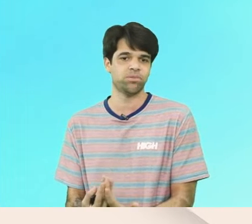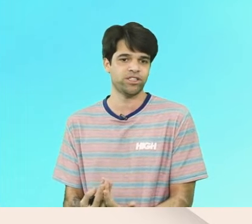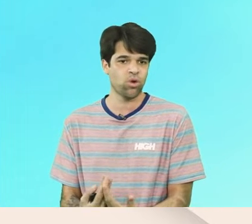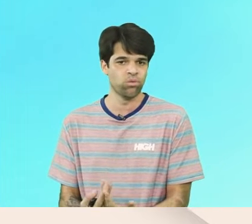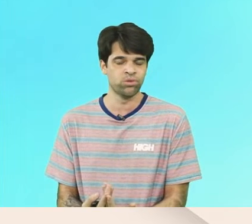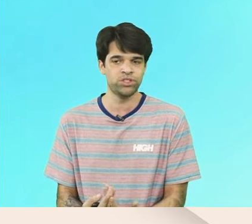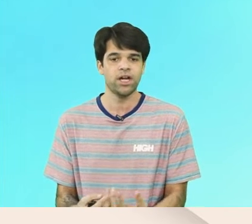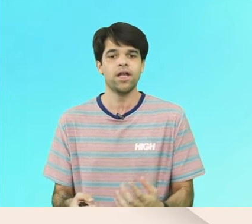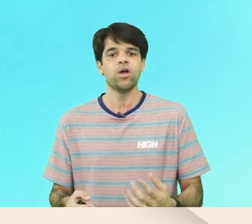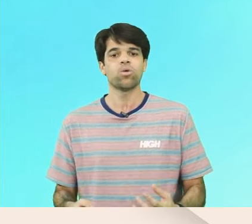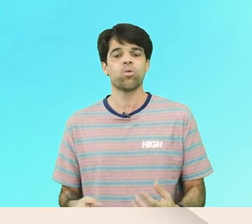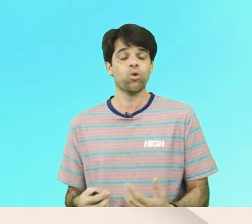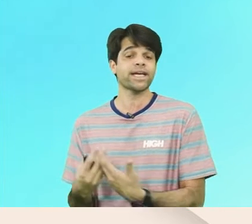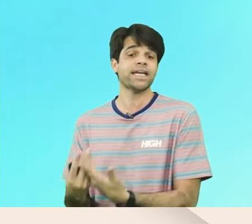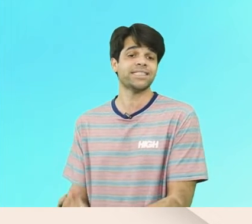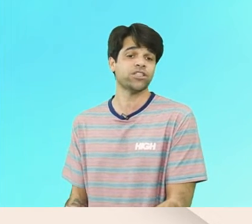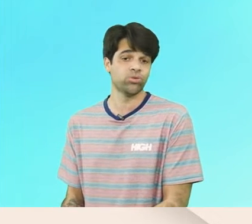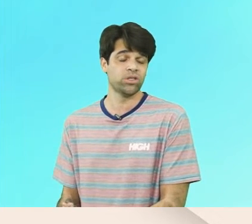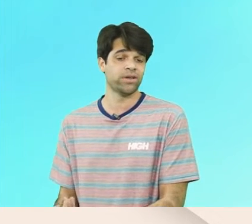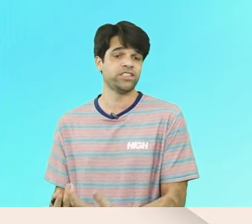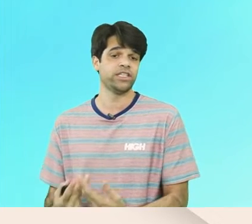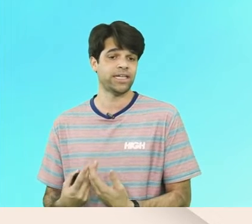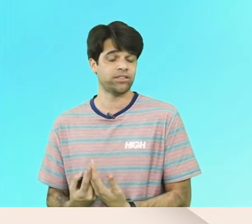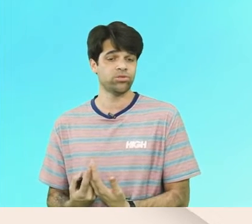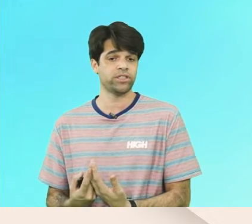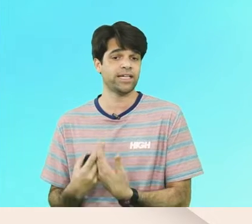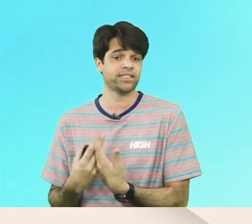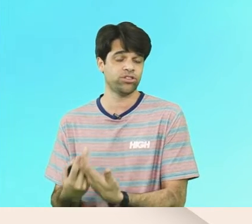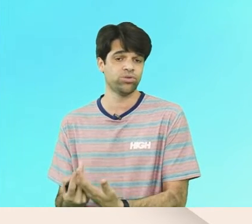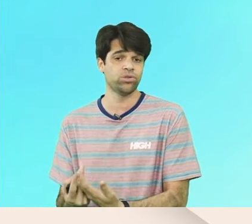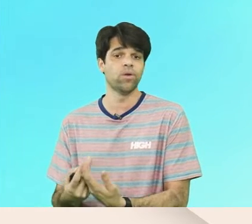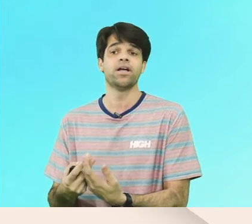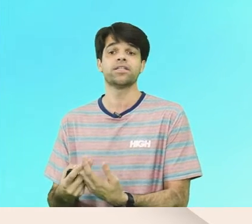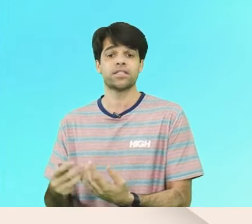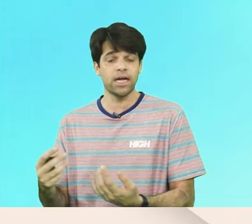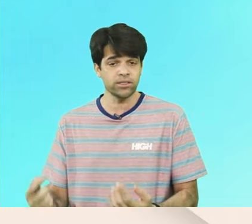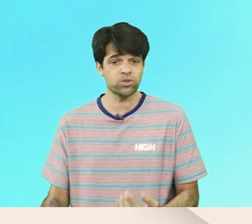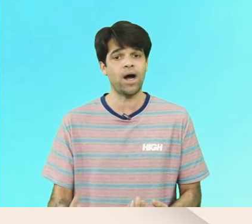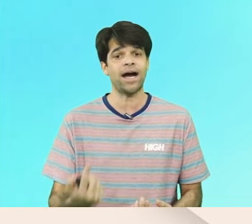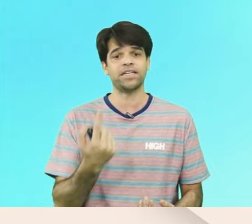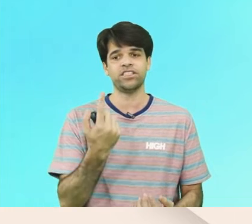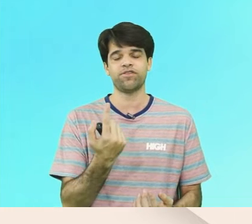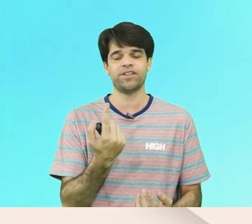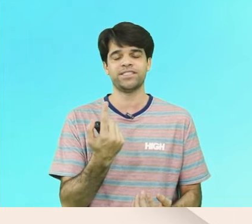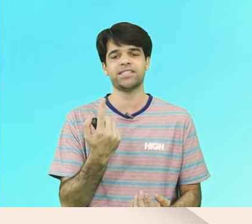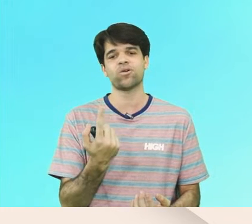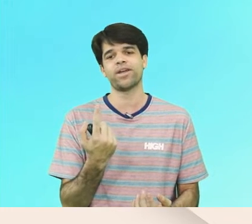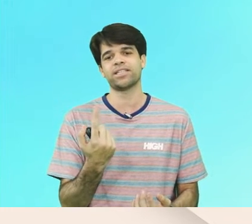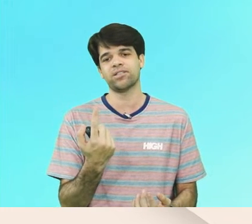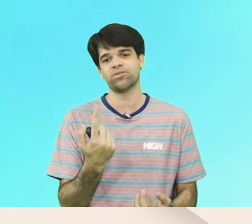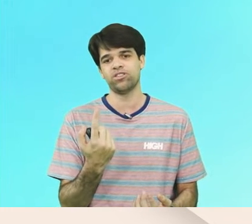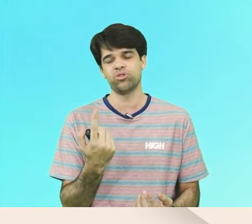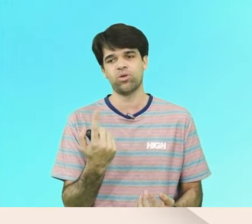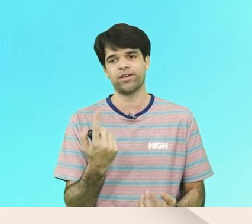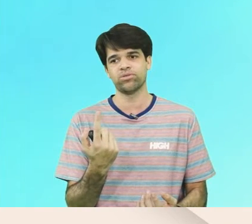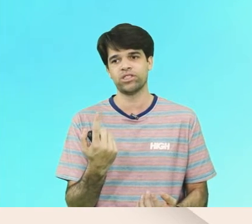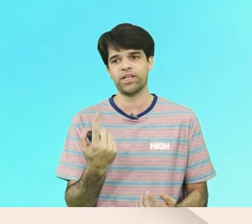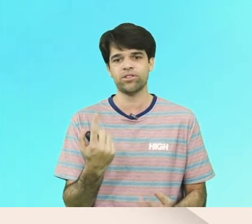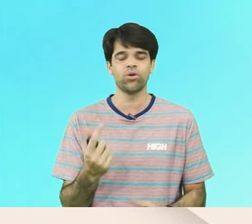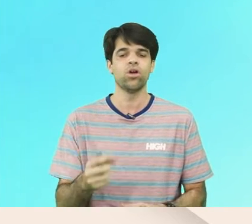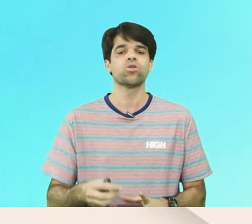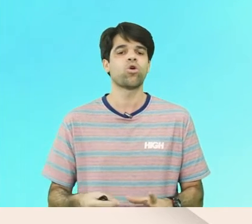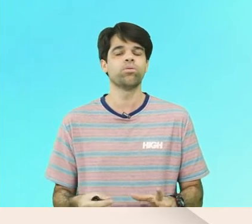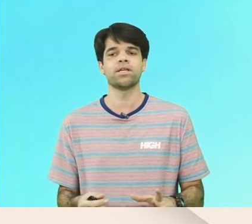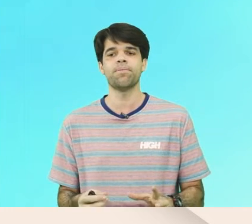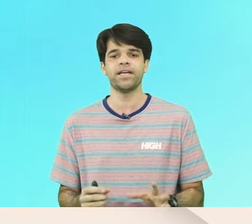metodologias ágeis mais comuns. O que elas ajudam a gente? Elas ajudam tanto a gente fazer essa conexão desse usuário